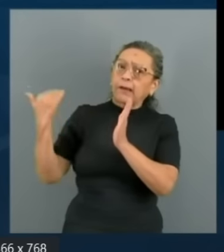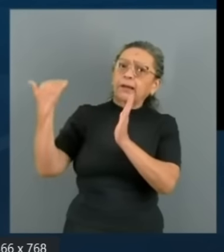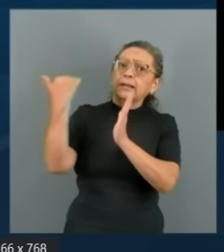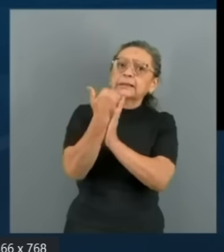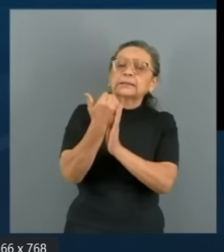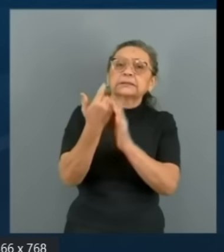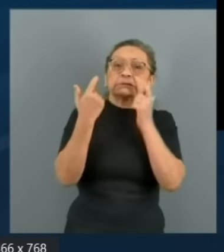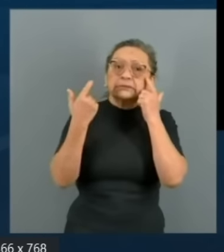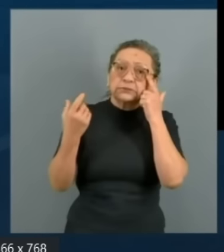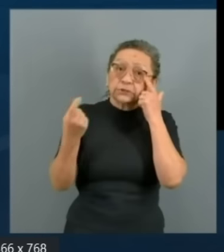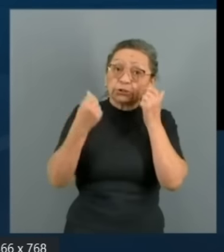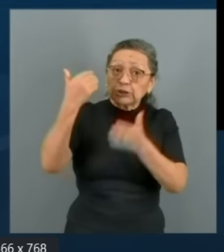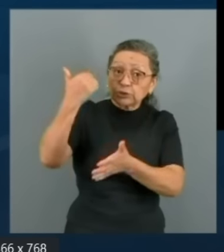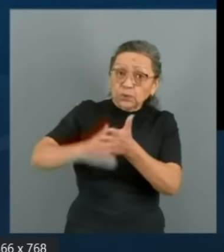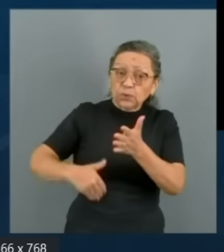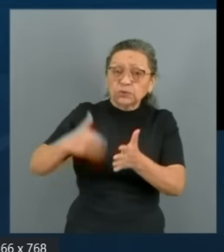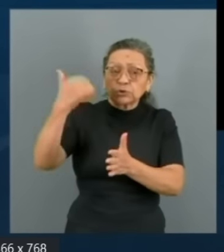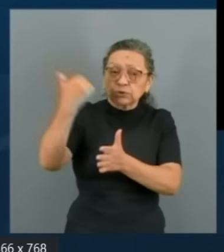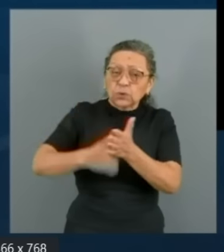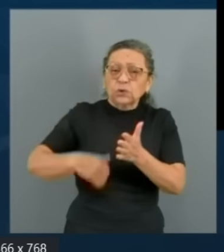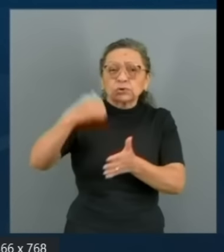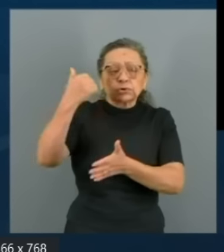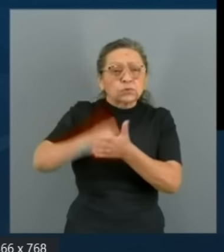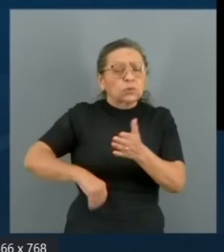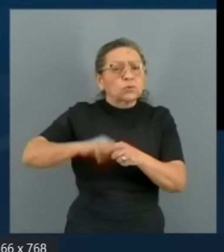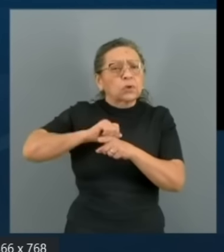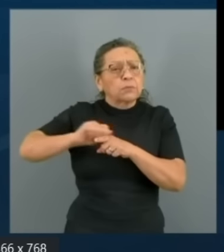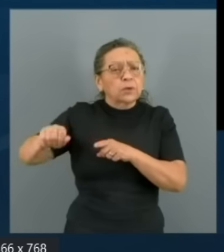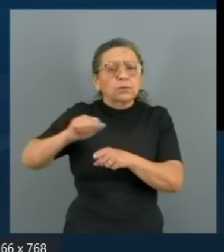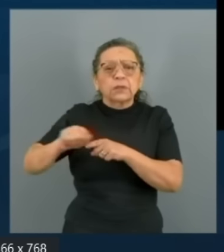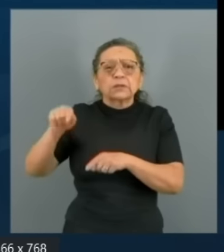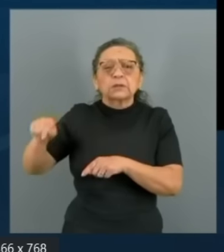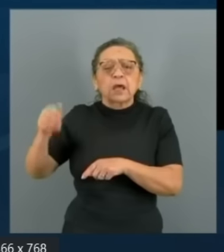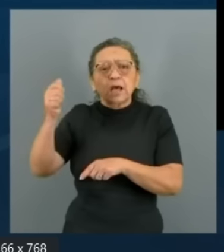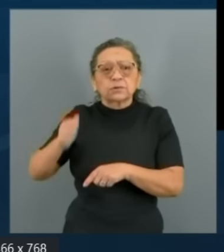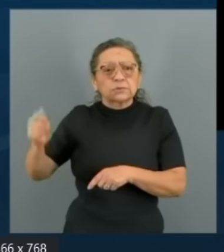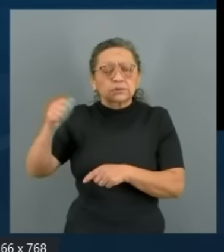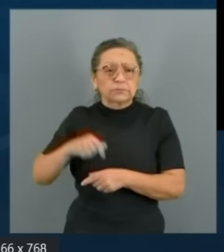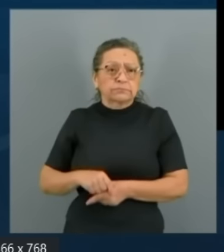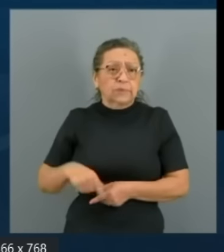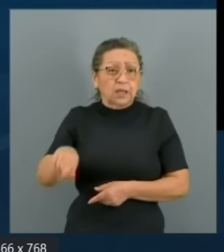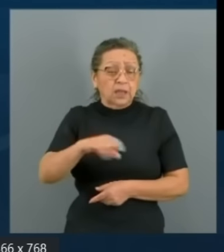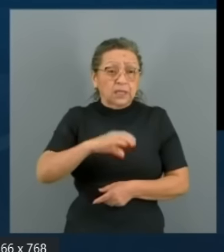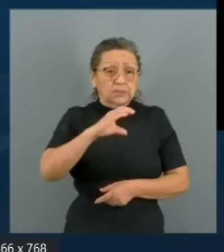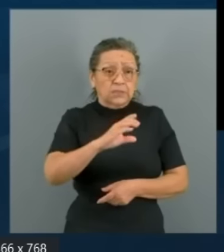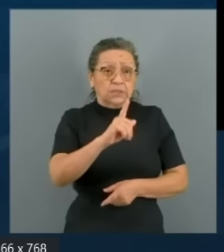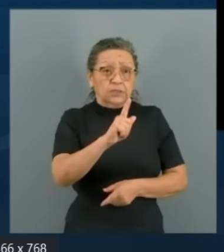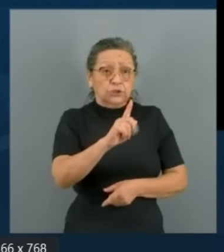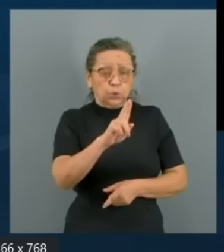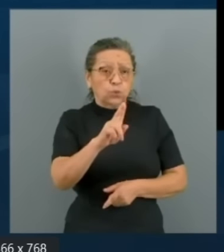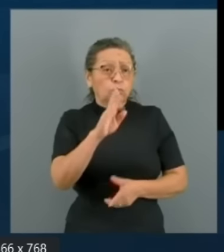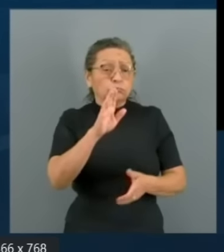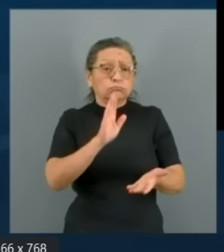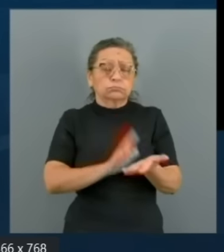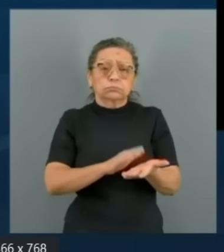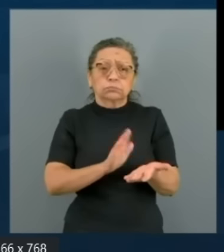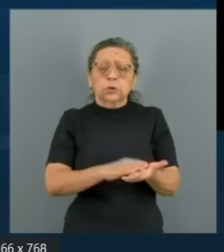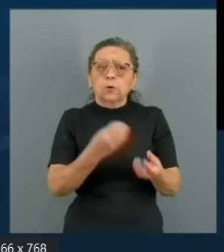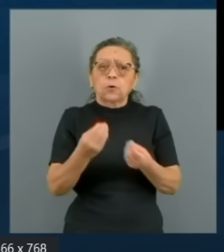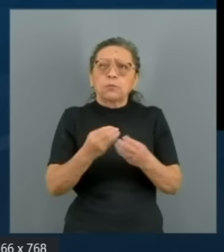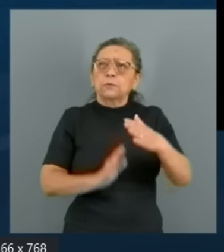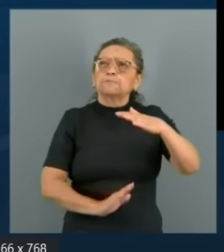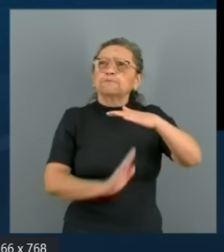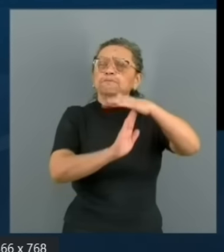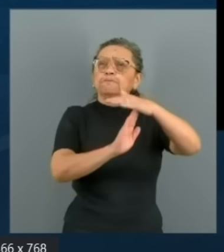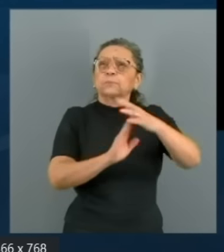de descontos mensais por associação. A CGU estabeleceu como teto